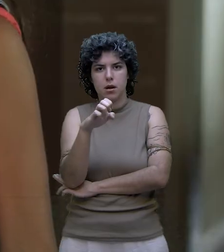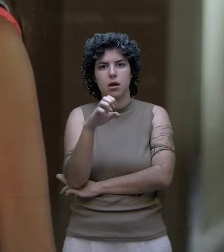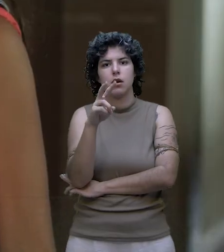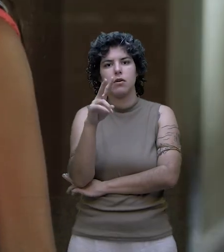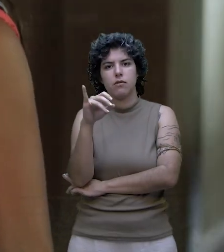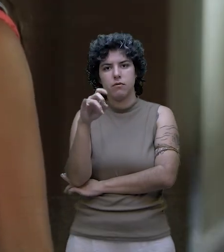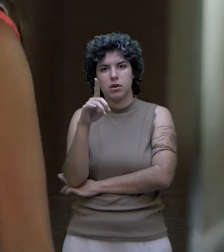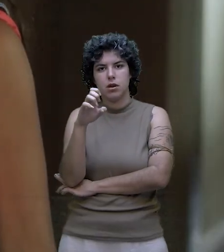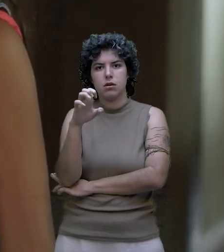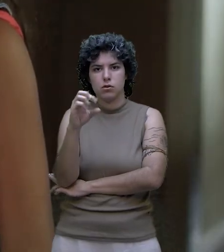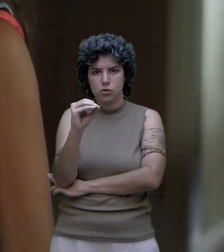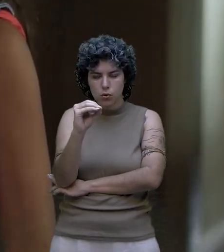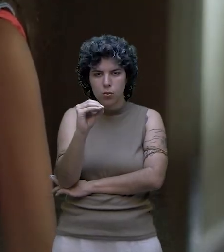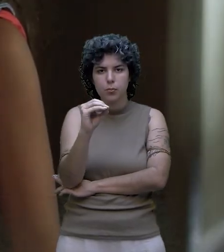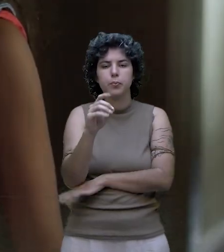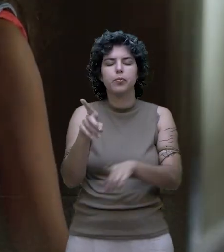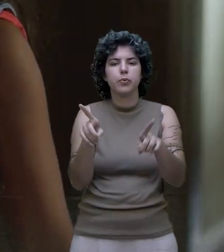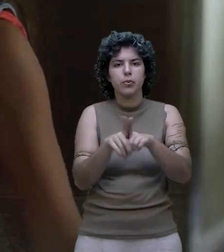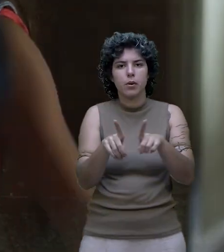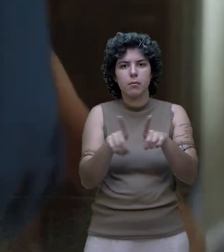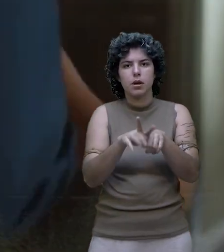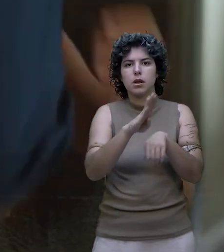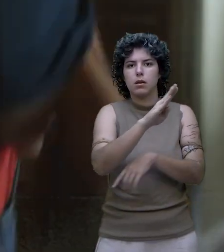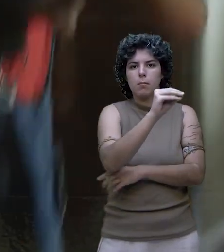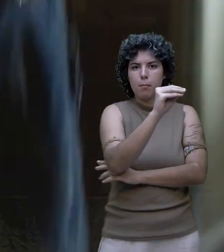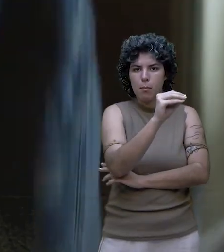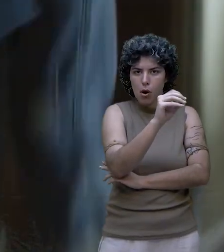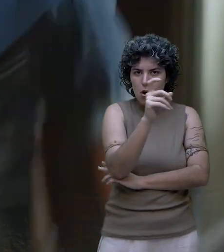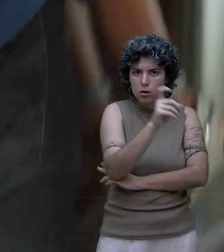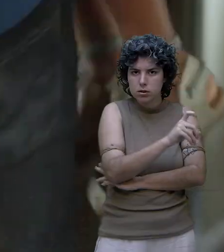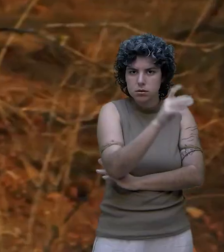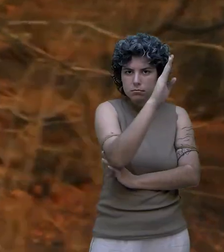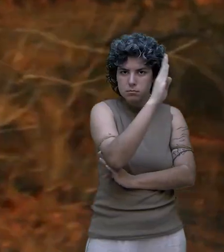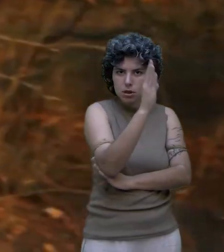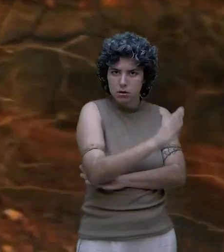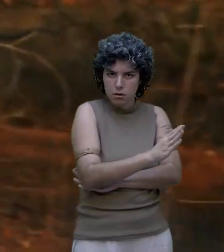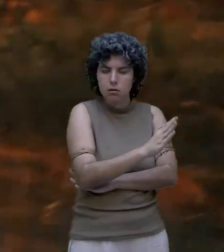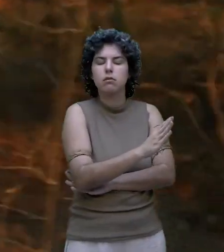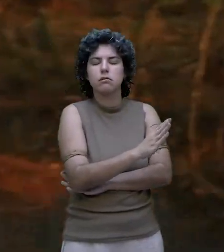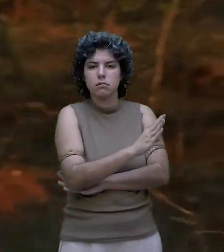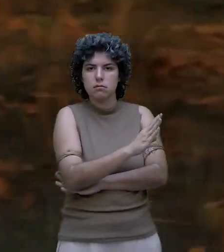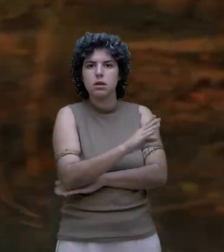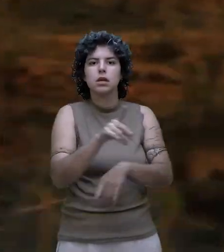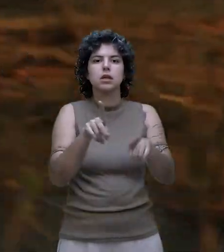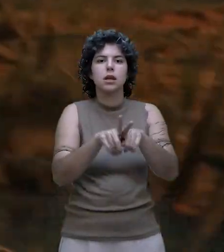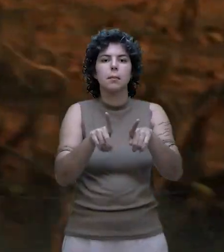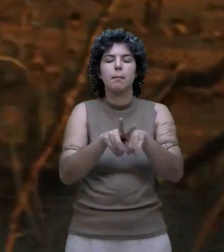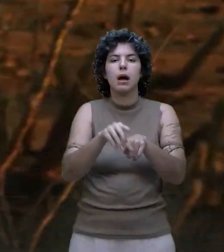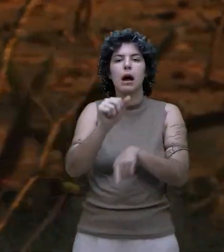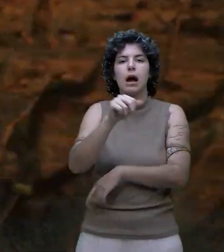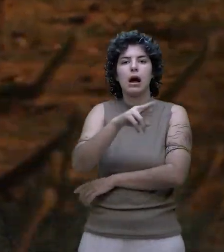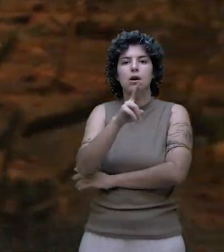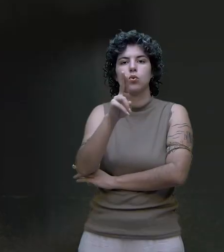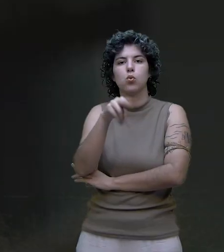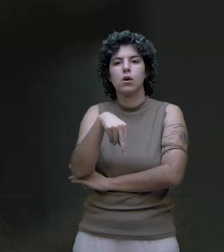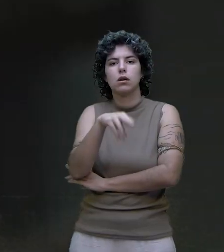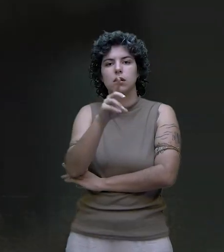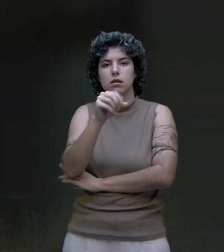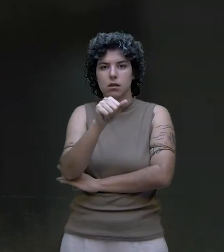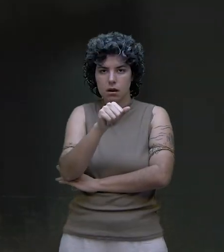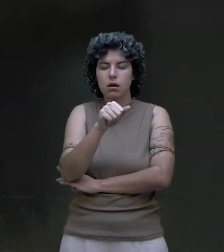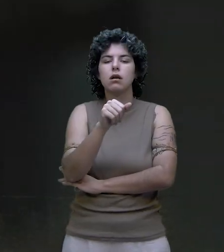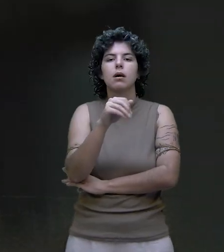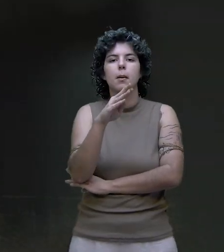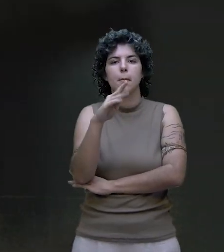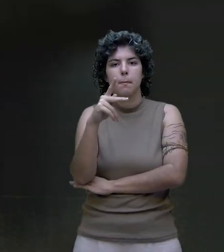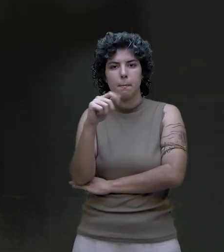e o Rasga Mortalha também tá na Box Brasil Play e tá no Aruanda Play. O Aruanda Play é a